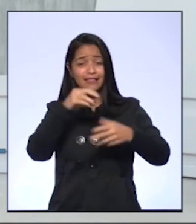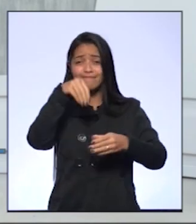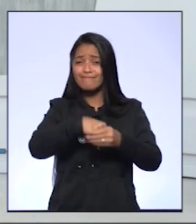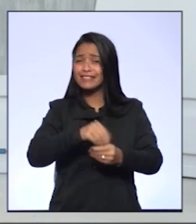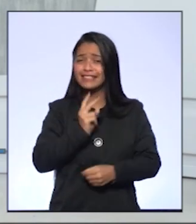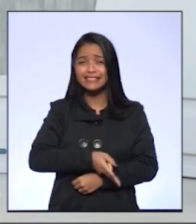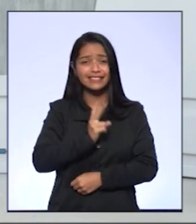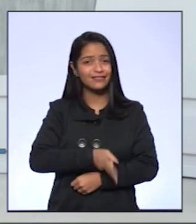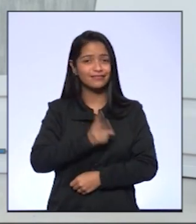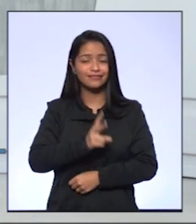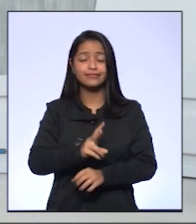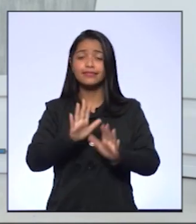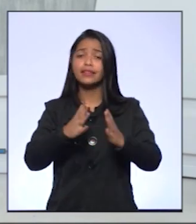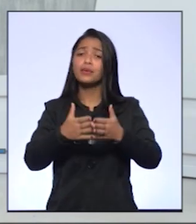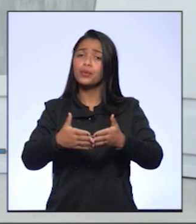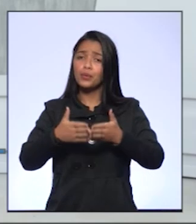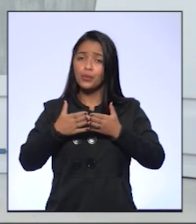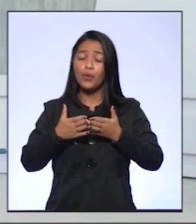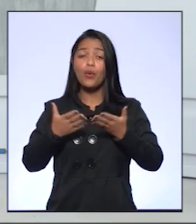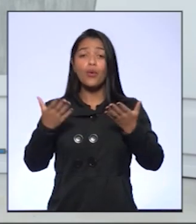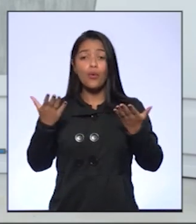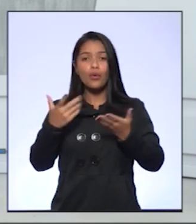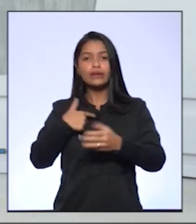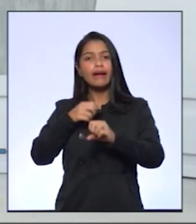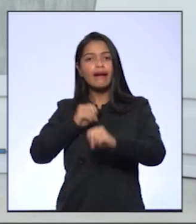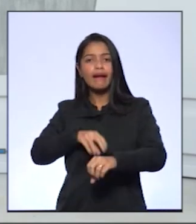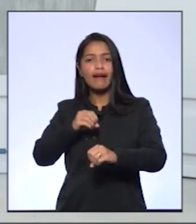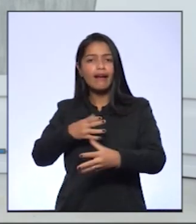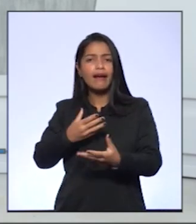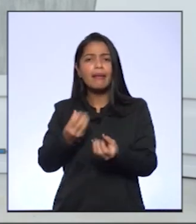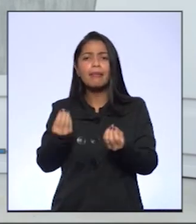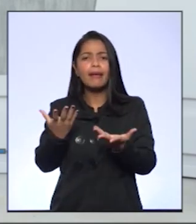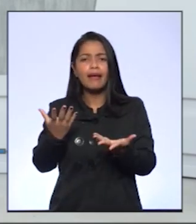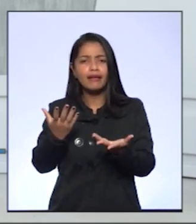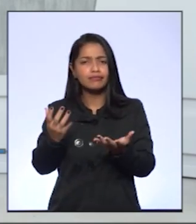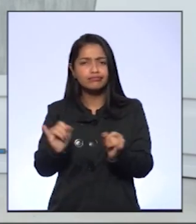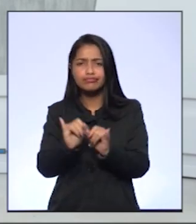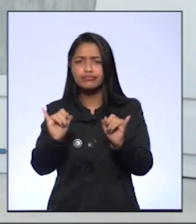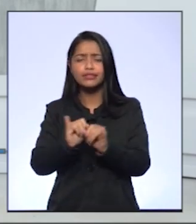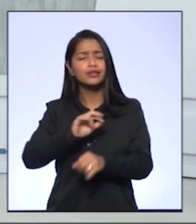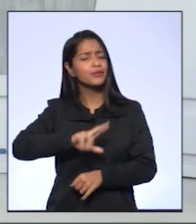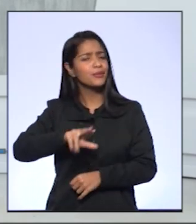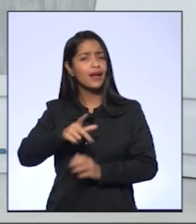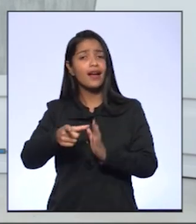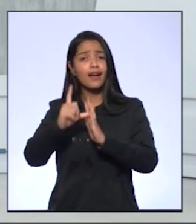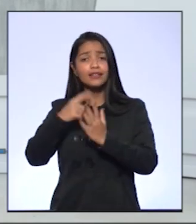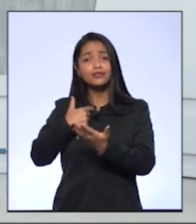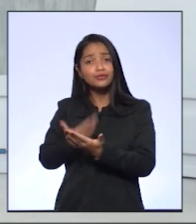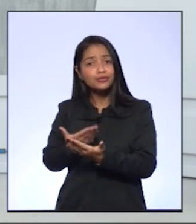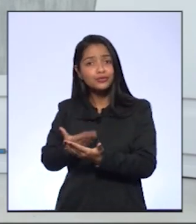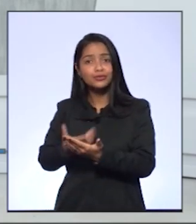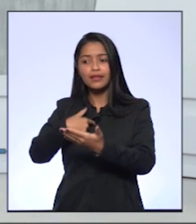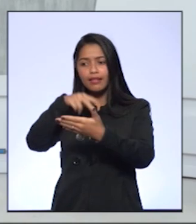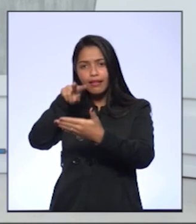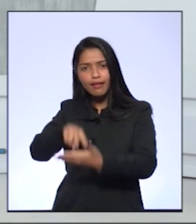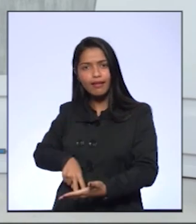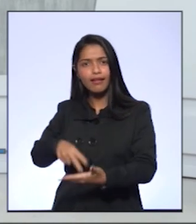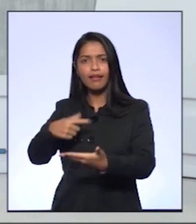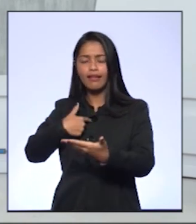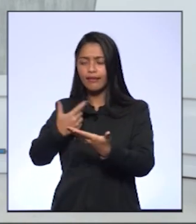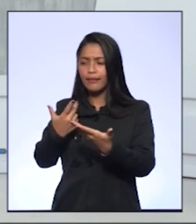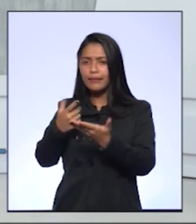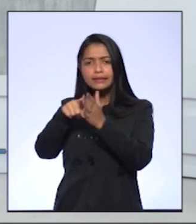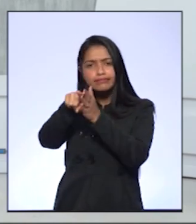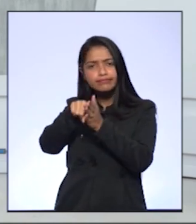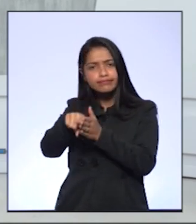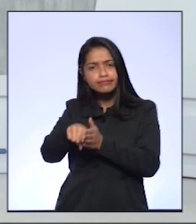a aula de hoje, de novo, eu não te trago aula à toa, mano. Eu faço um levantamento do bagulho, eu leio, eu vejo qual é, eu vejo o que cai, o que não